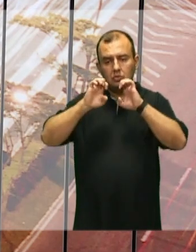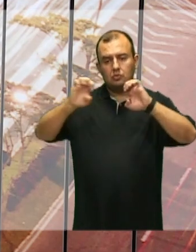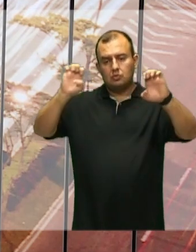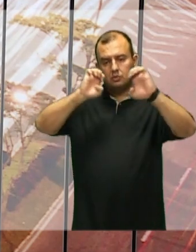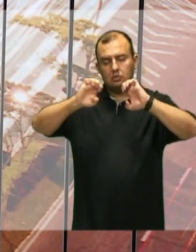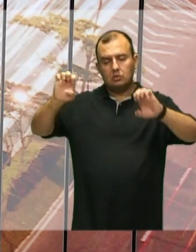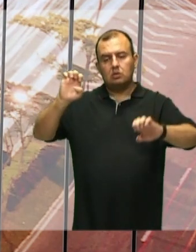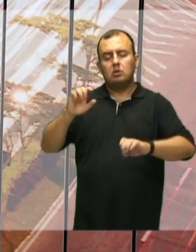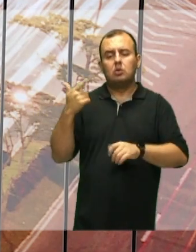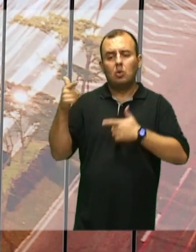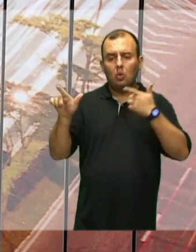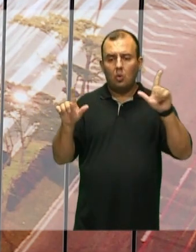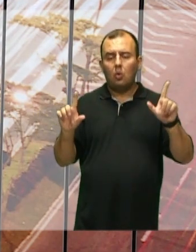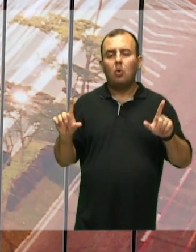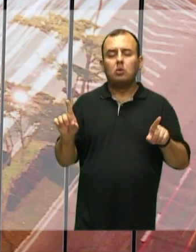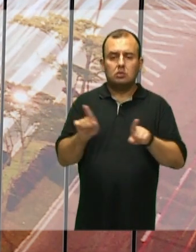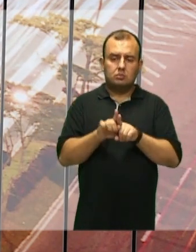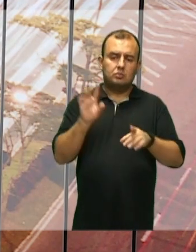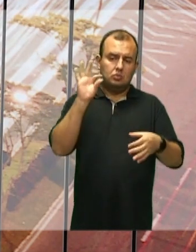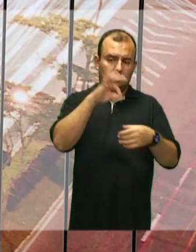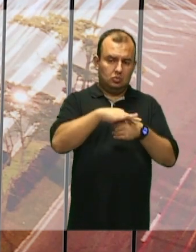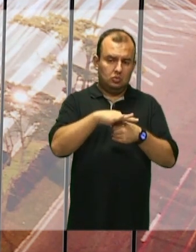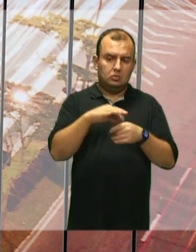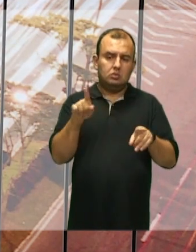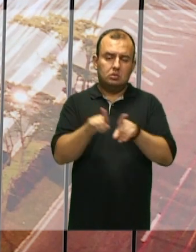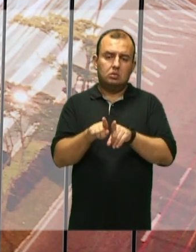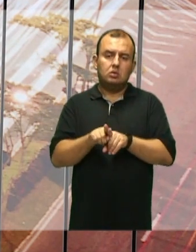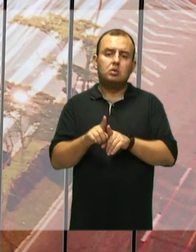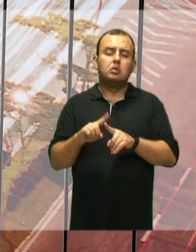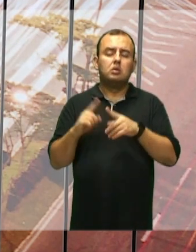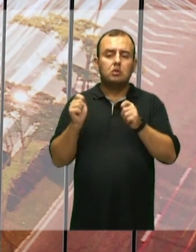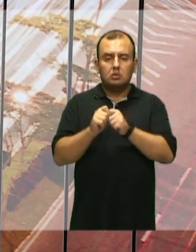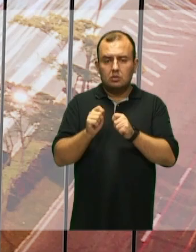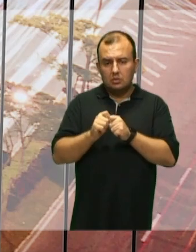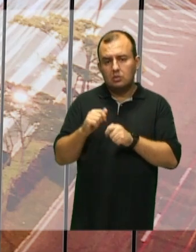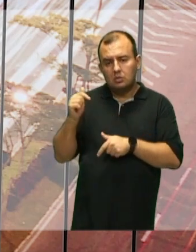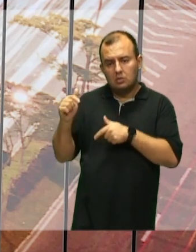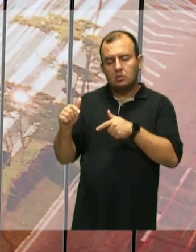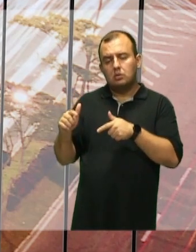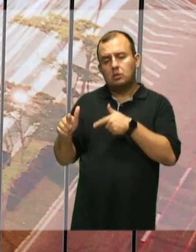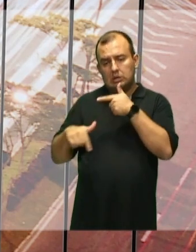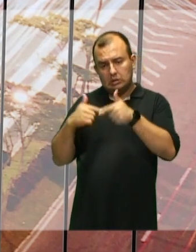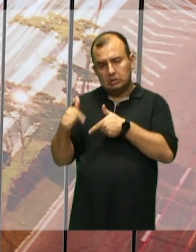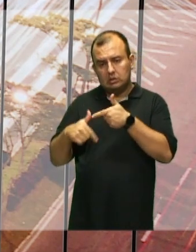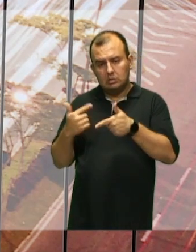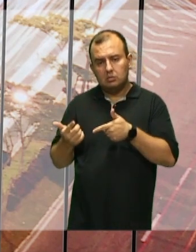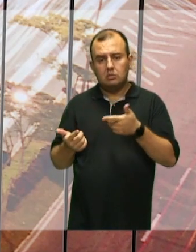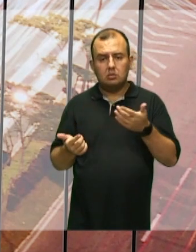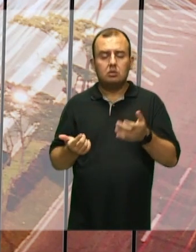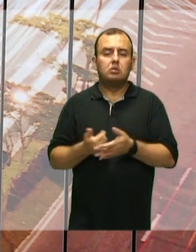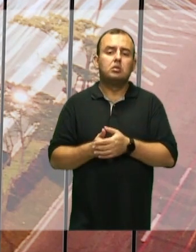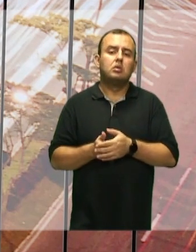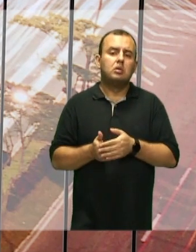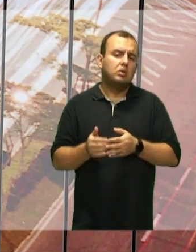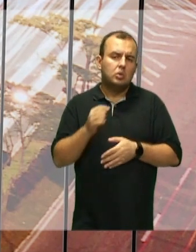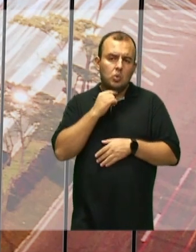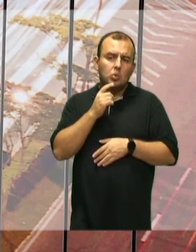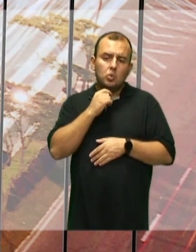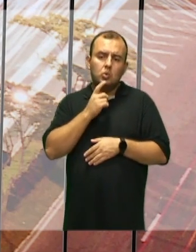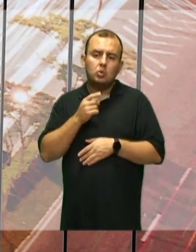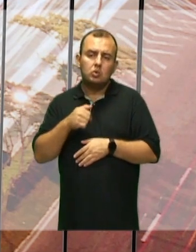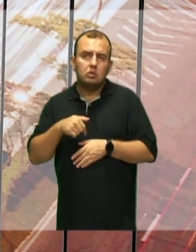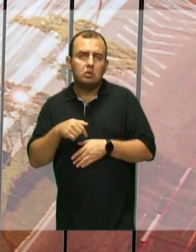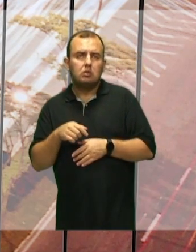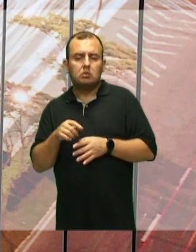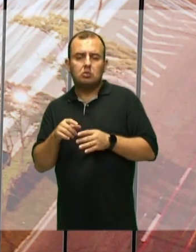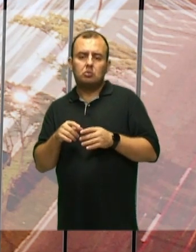instituições né Não só evangélicas mas que também faz esse trabalho ocupam o vácuo né deixado eh não dá para ir tanto ao céu